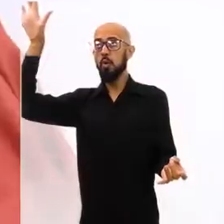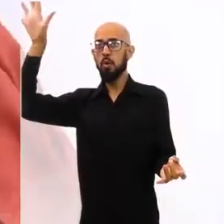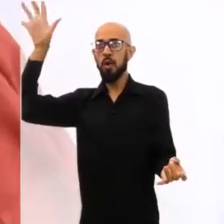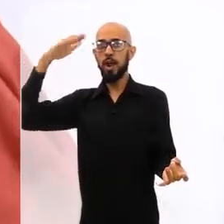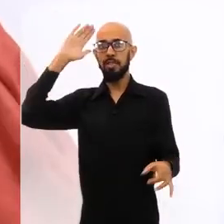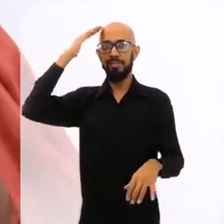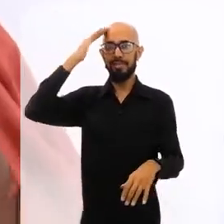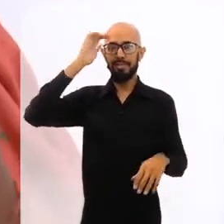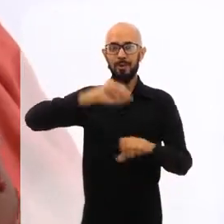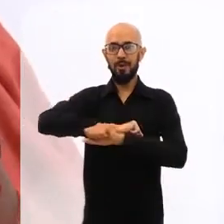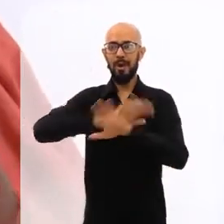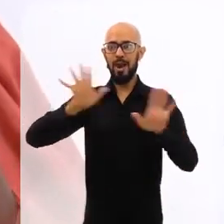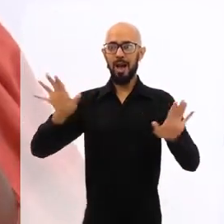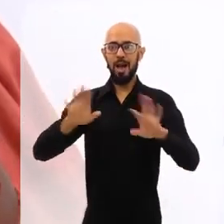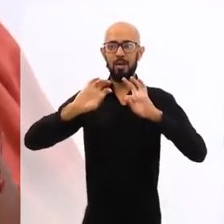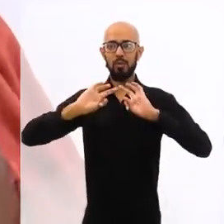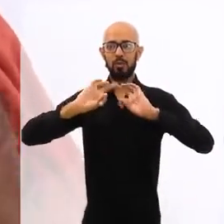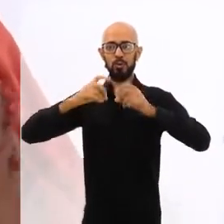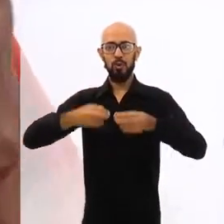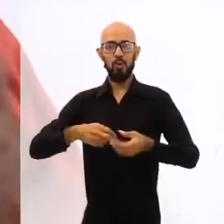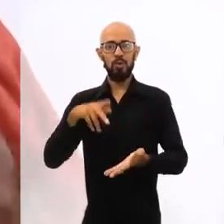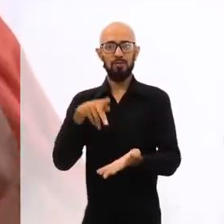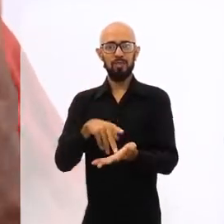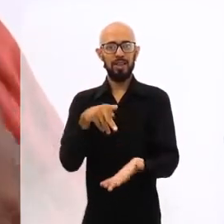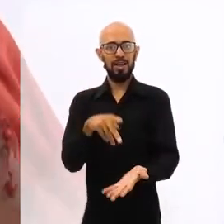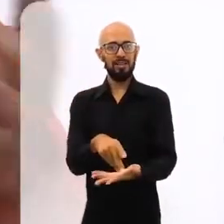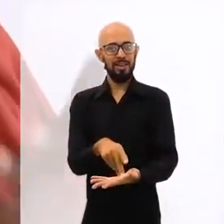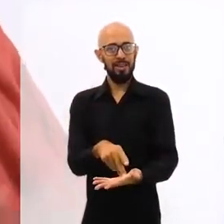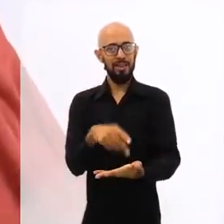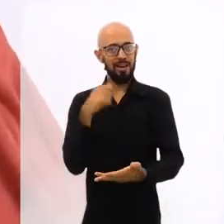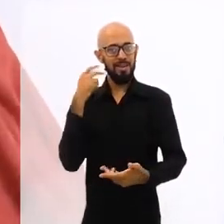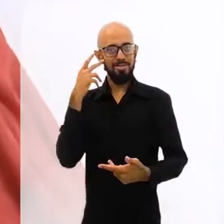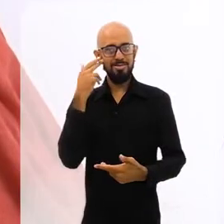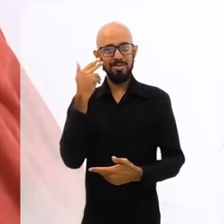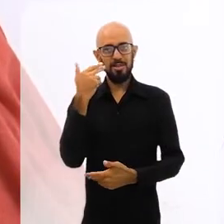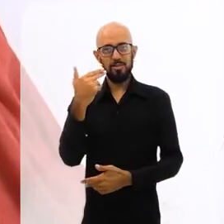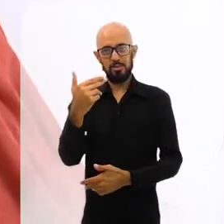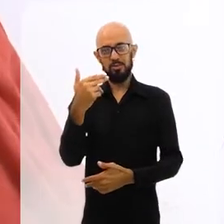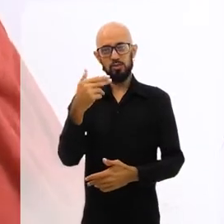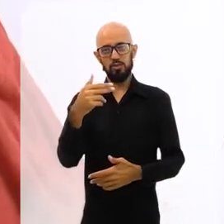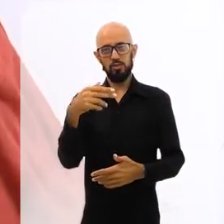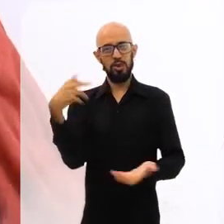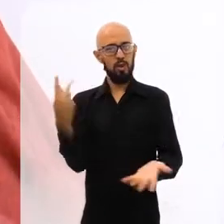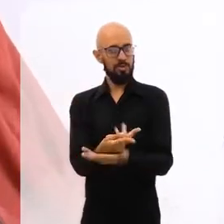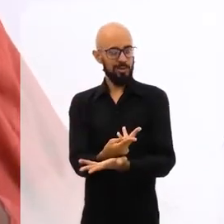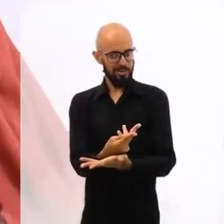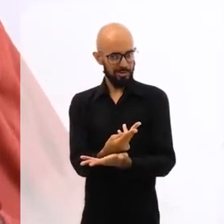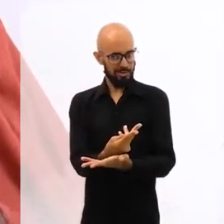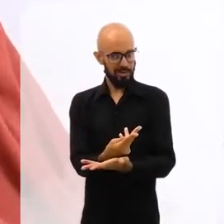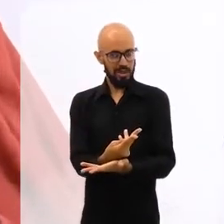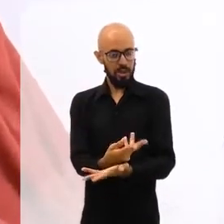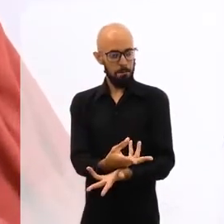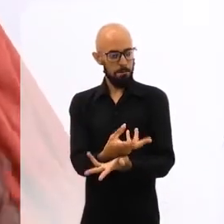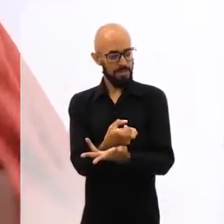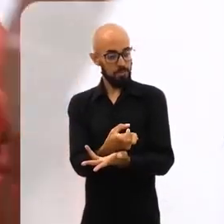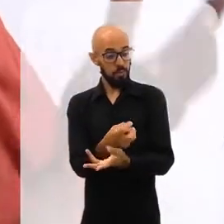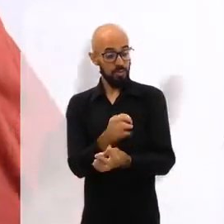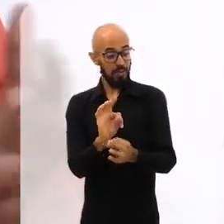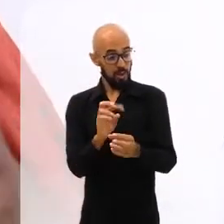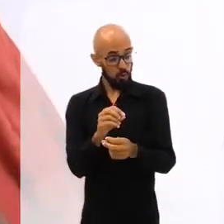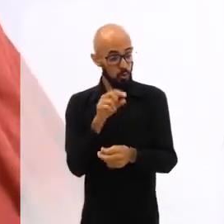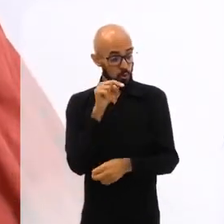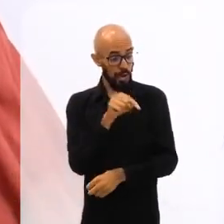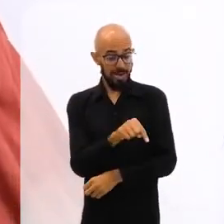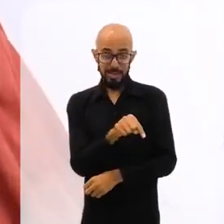E ele compreendeu, né, a verdadeira natureza de todos os fenômenos. E ele percebeu que tudo estava sempre ali, só que ele